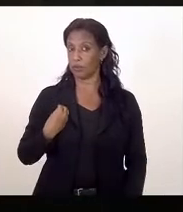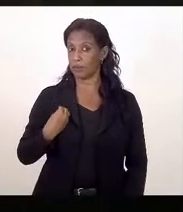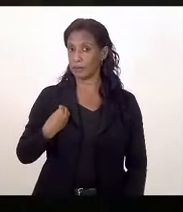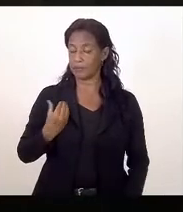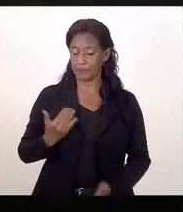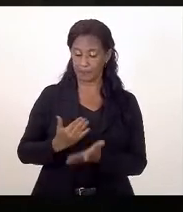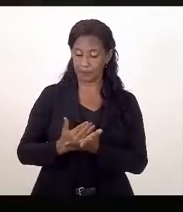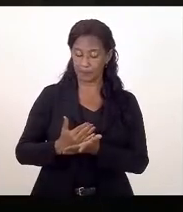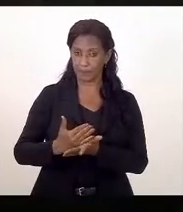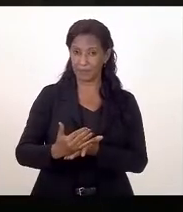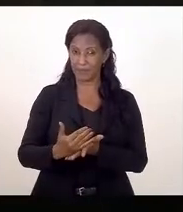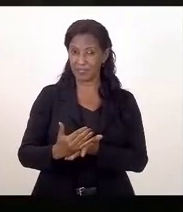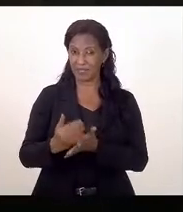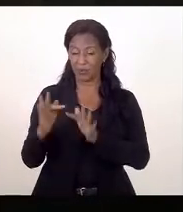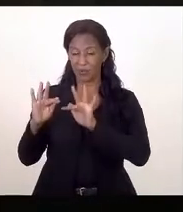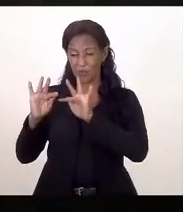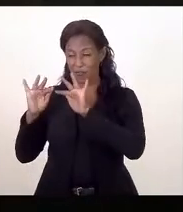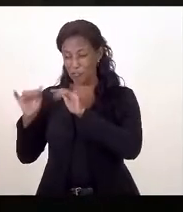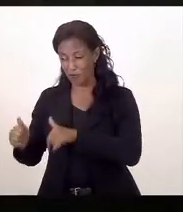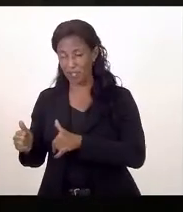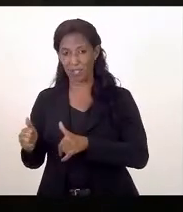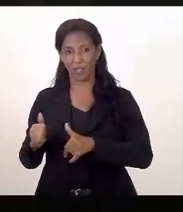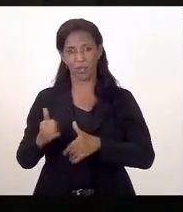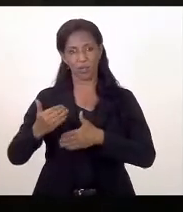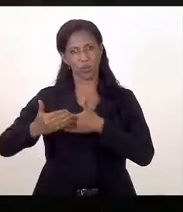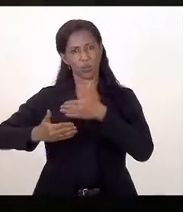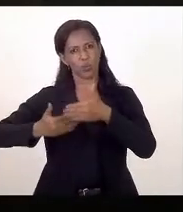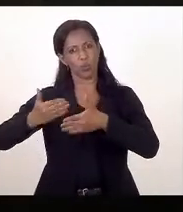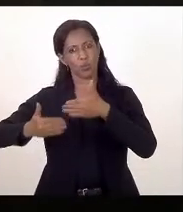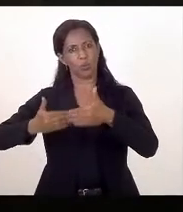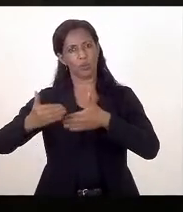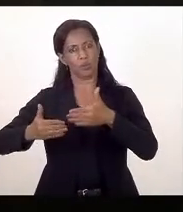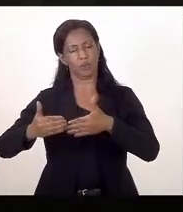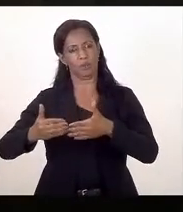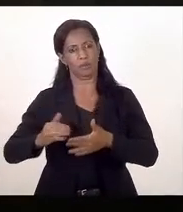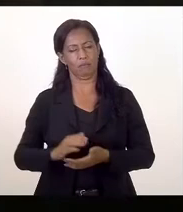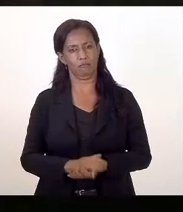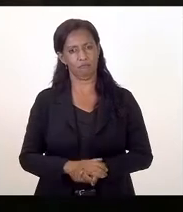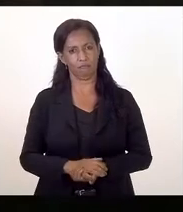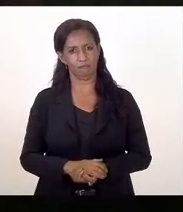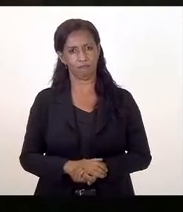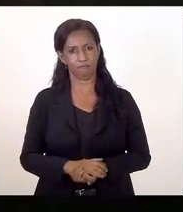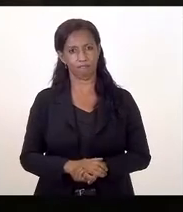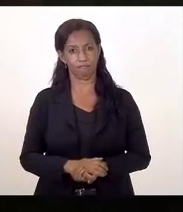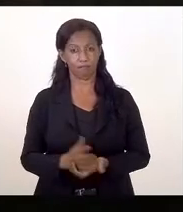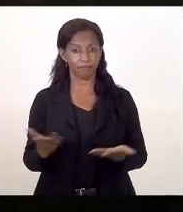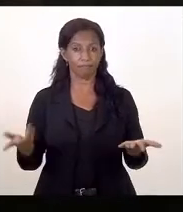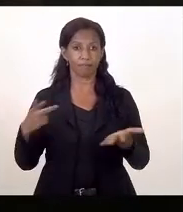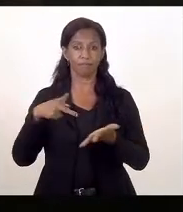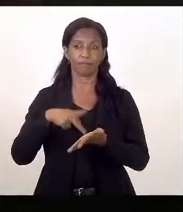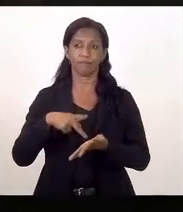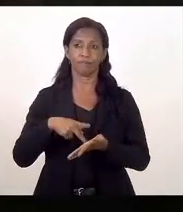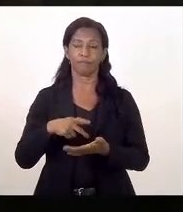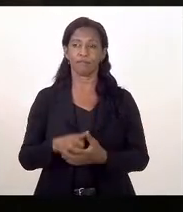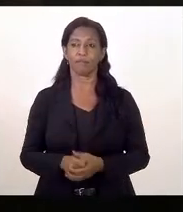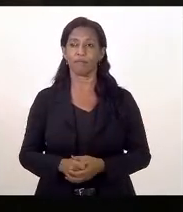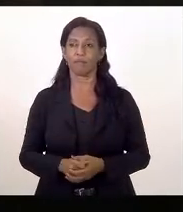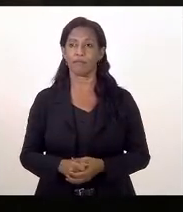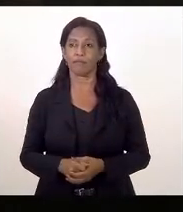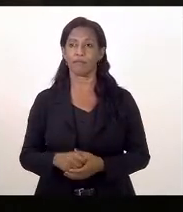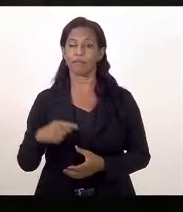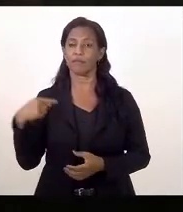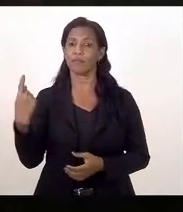início do fim de um processo civilizatório. civilizatório. Esta é que é a realidade. Então, nós